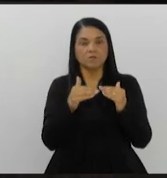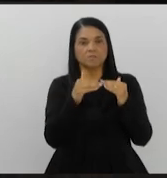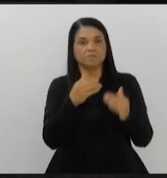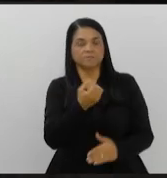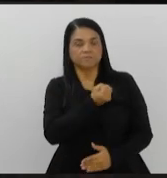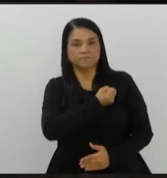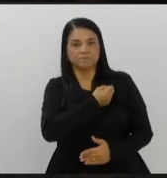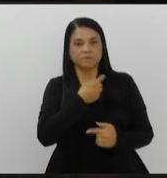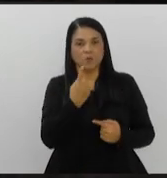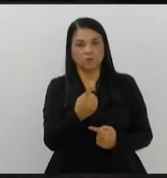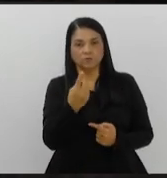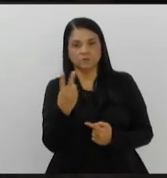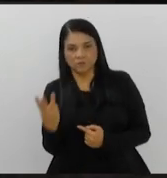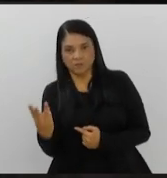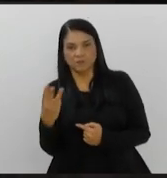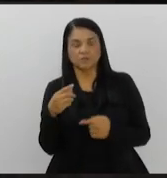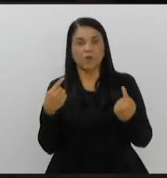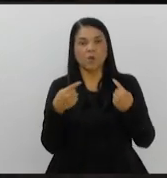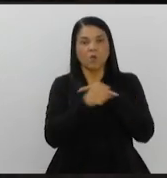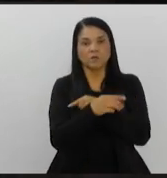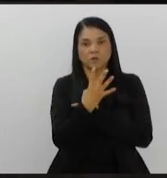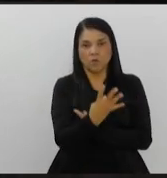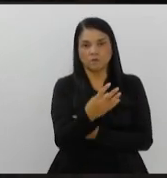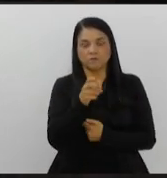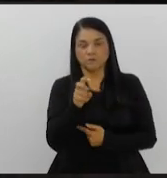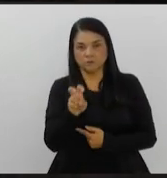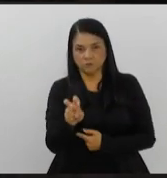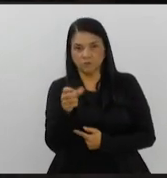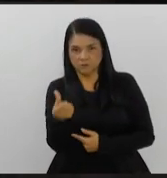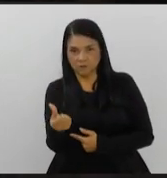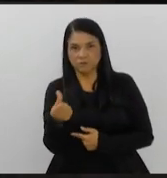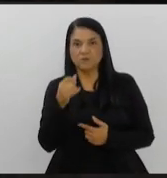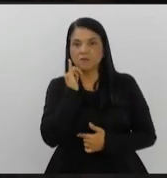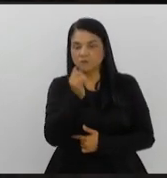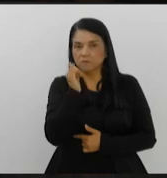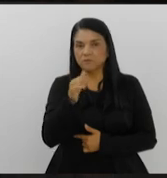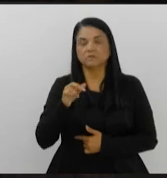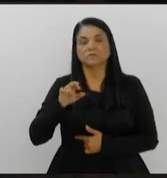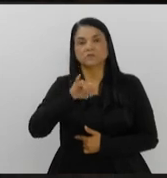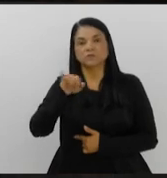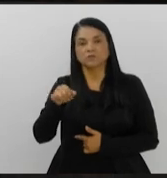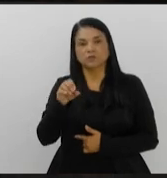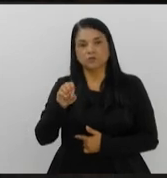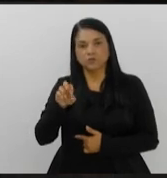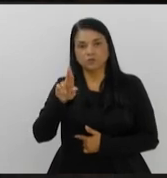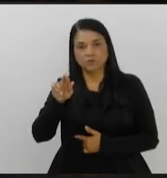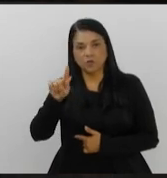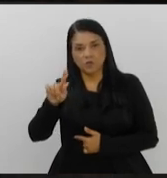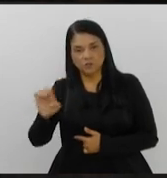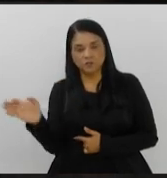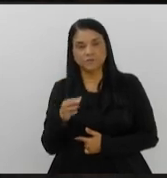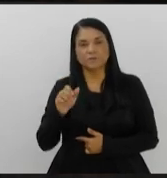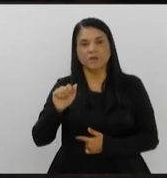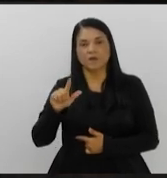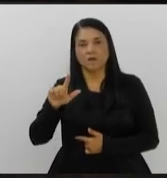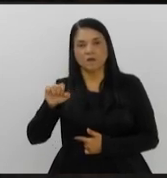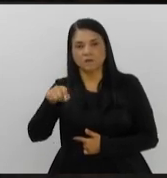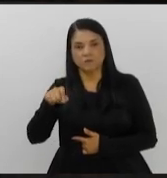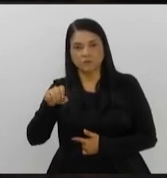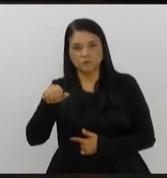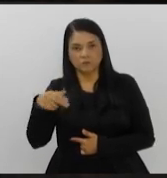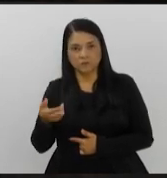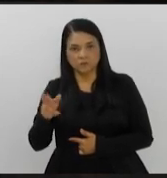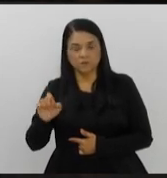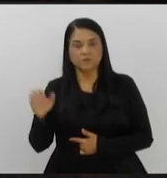3, contrárias às emendas 1, 4, 5 e 6. Relatores, deputado Jorge Felipe Neto, Alexandre Kinoplock e